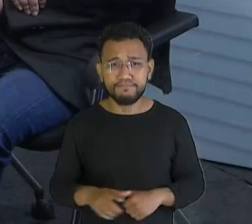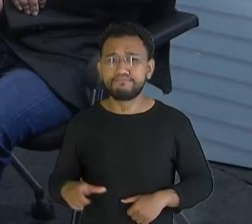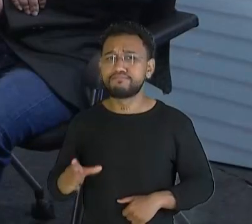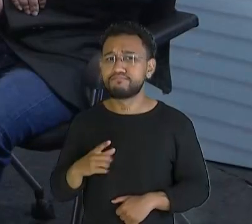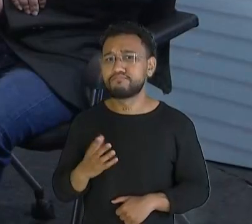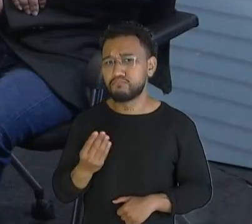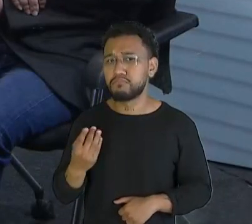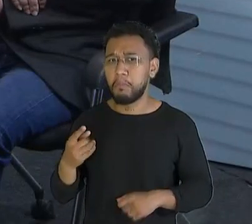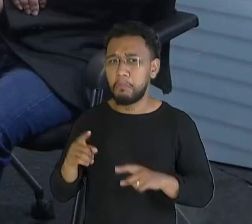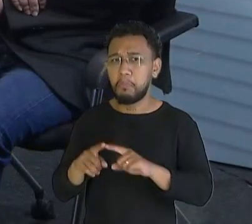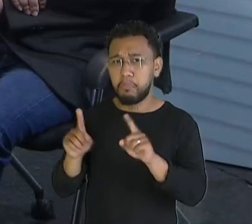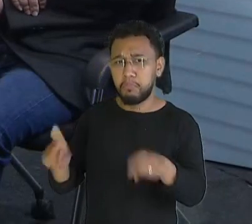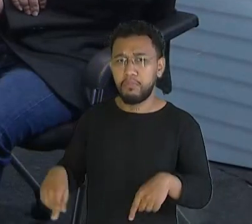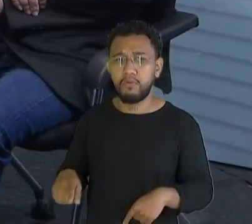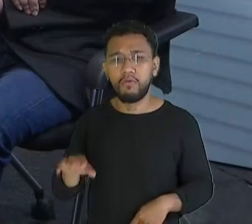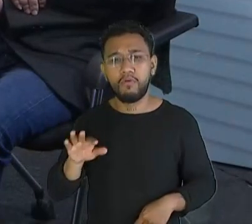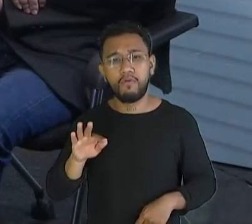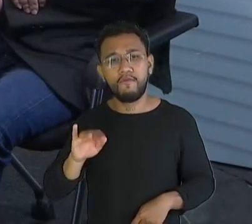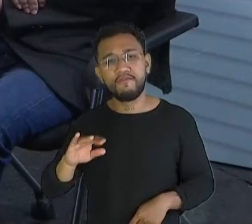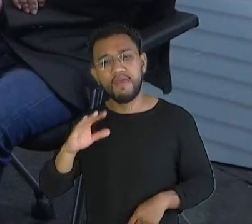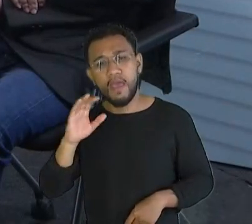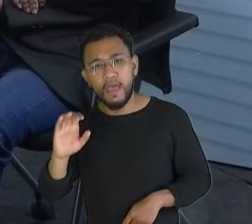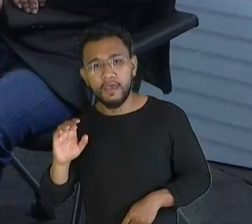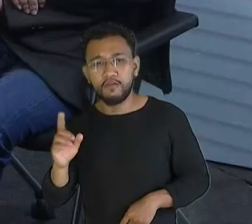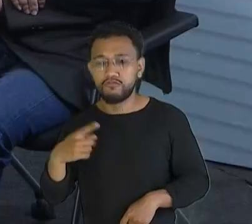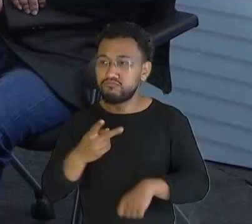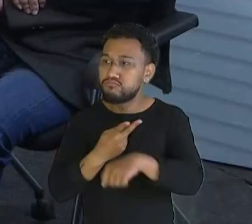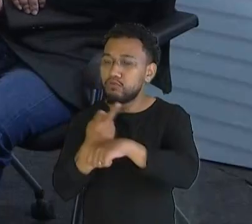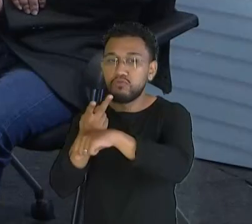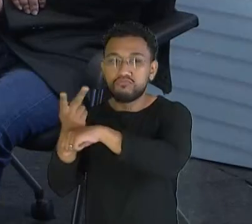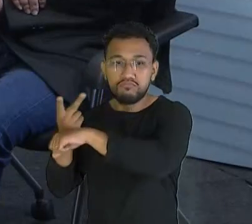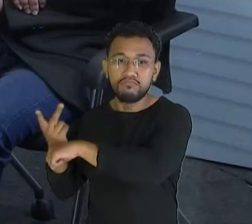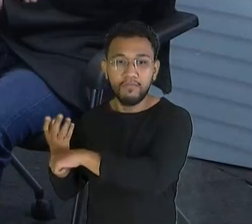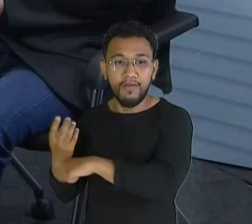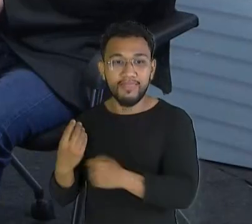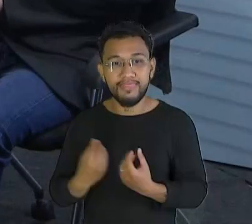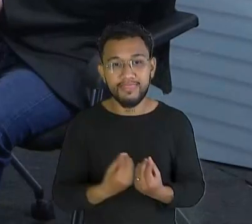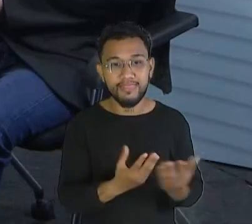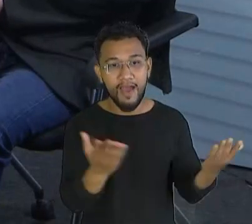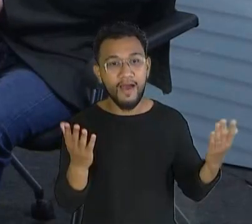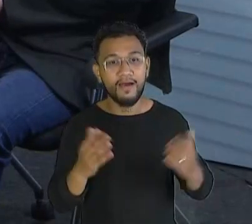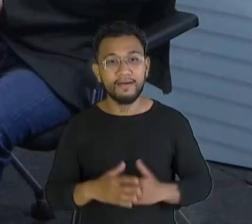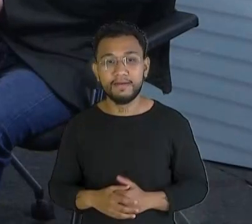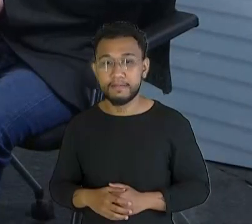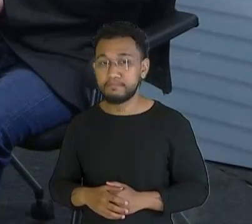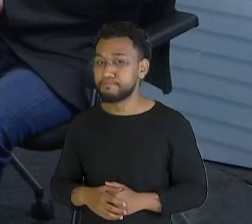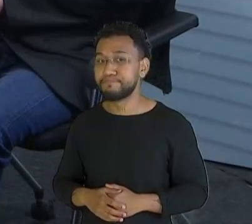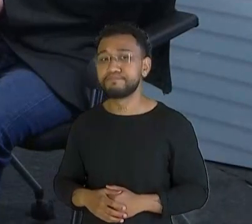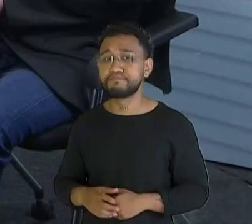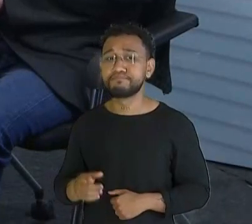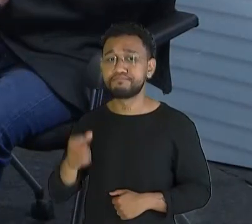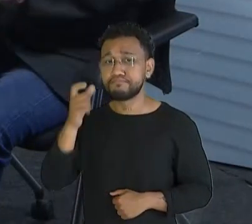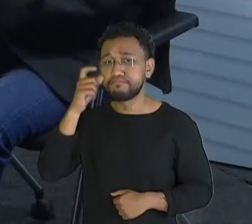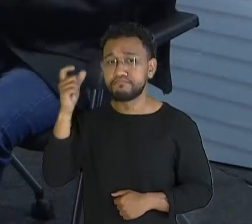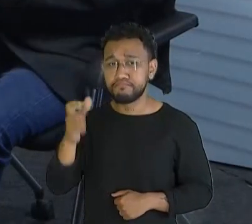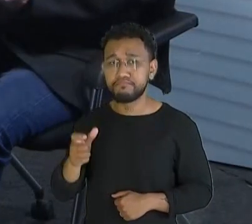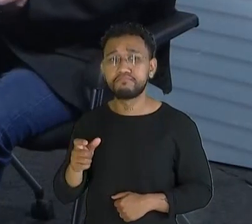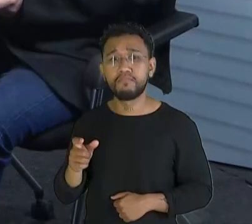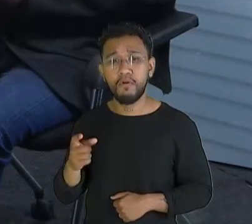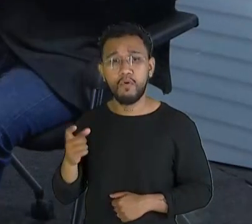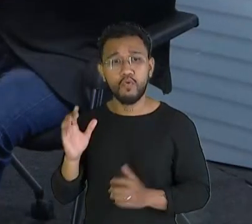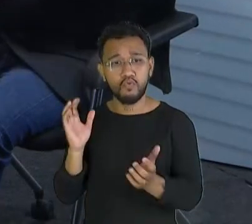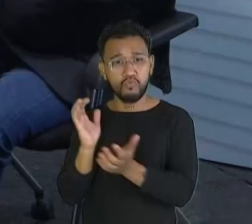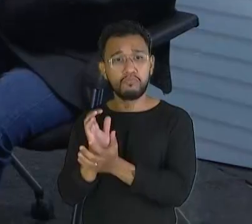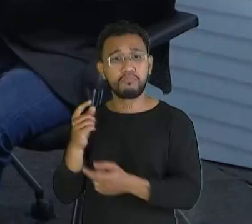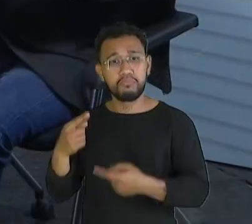gente corre atrás. Corre atrás. Assim, de muitas coisas. Muito legal, muito legal. E é bom porque também a classe política, né, ajuda, né? Sim, quer dizer,